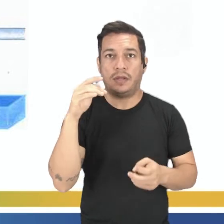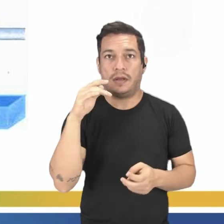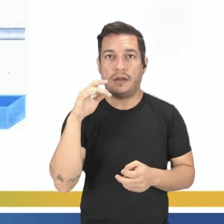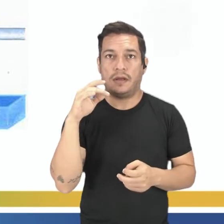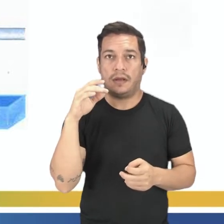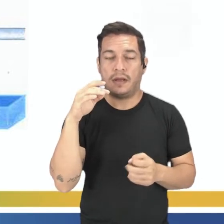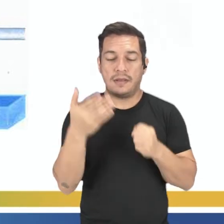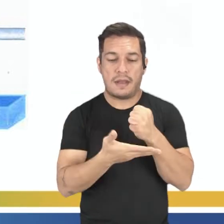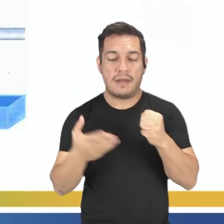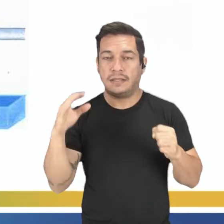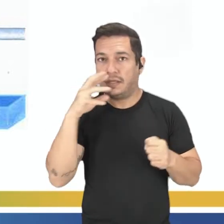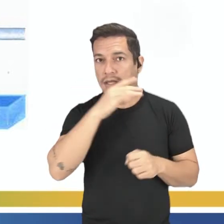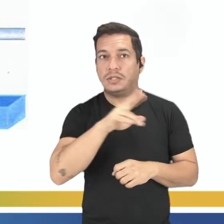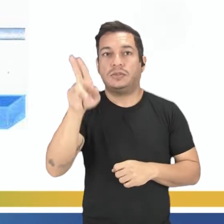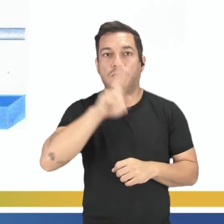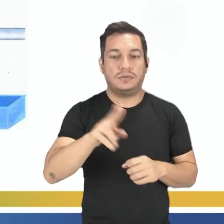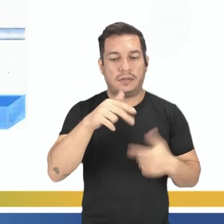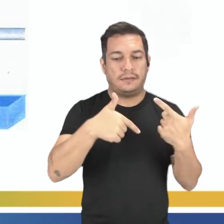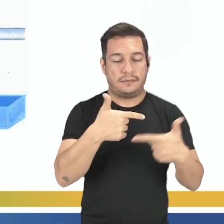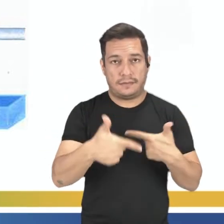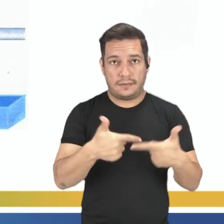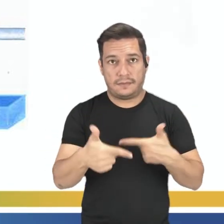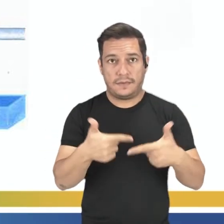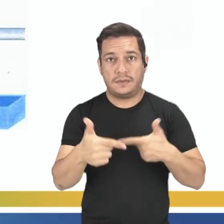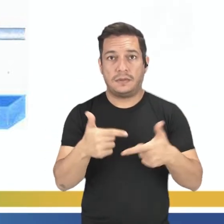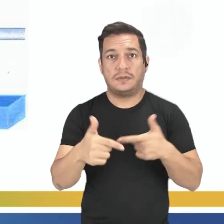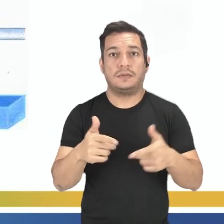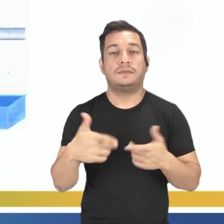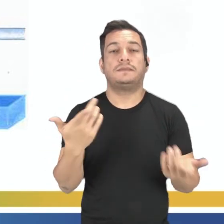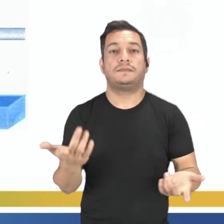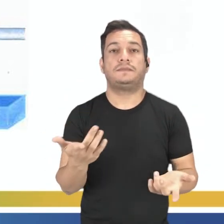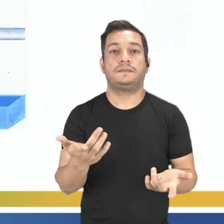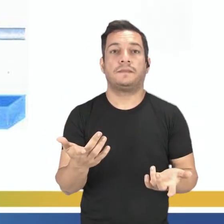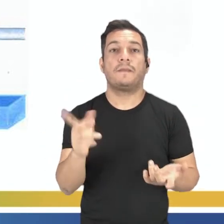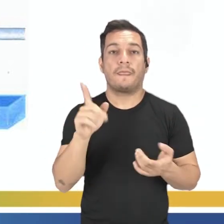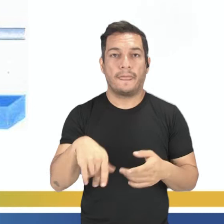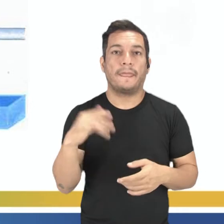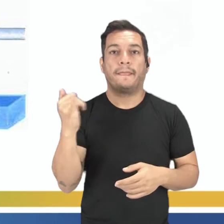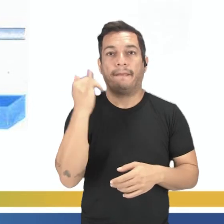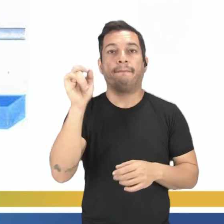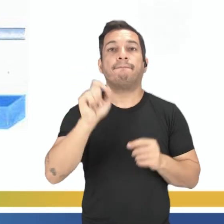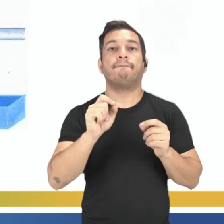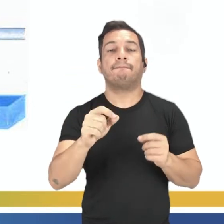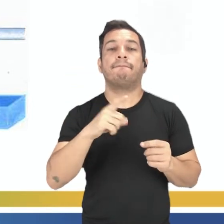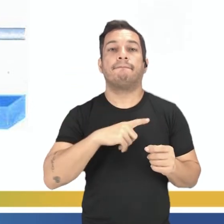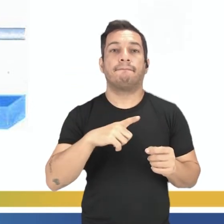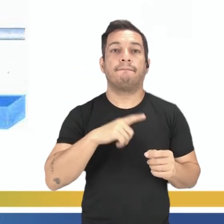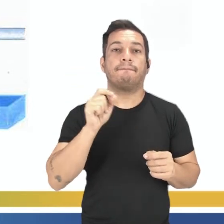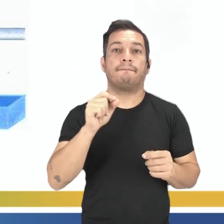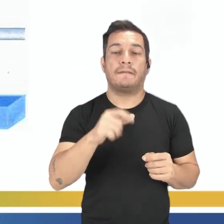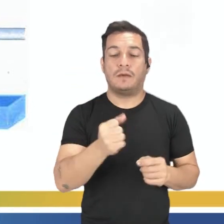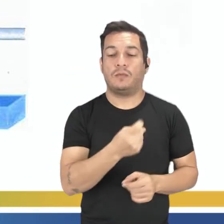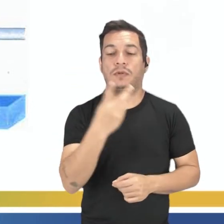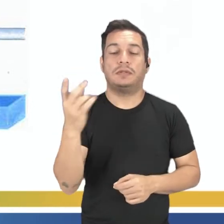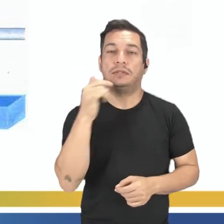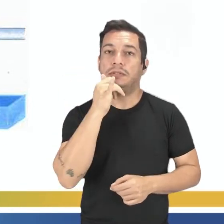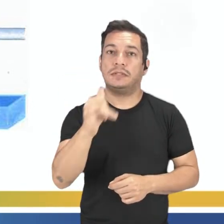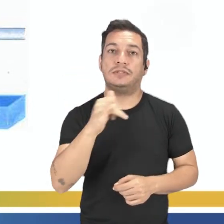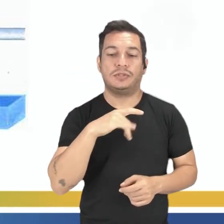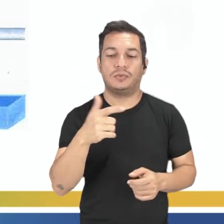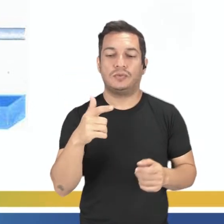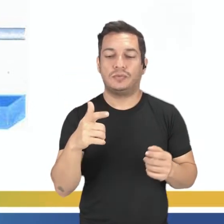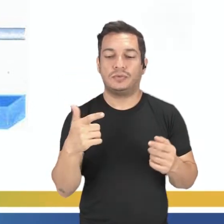fosse totalmente utilizada em trabalho, de maneira útil, seria necessário que nenhuma quantidade de energia fosse para a fonte